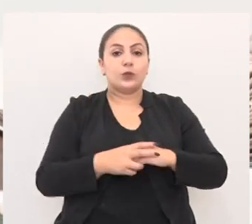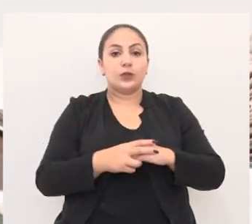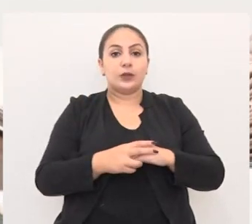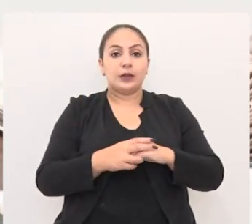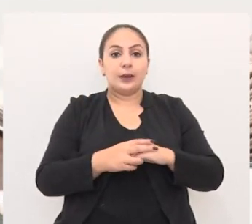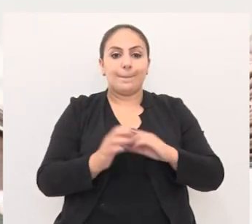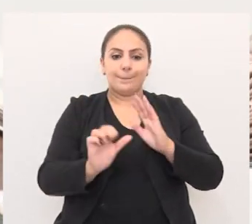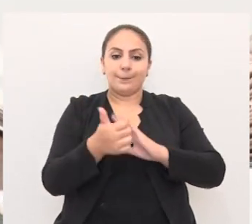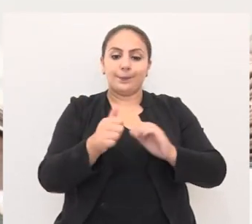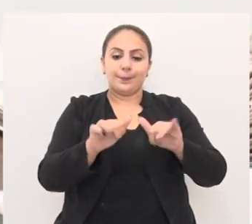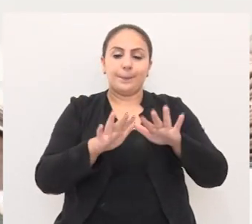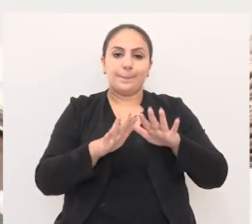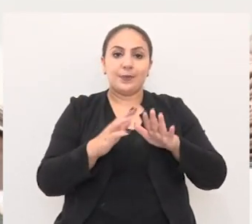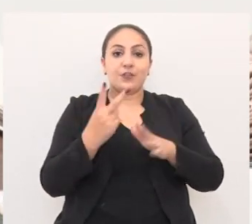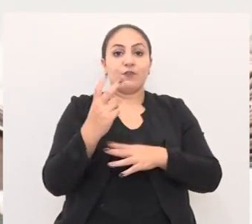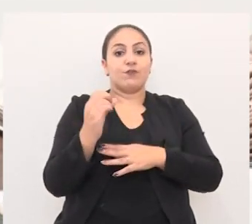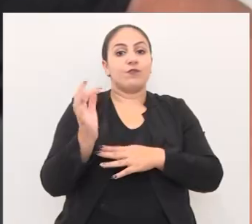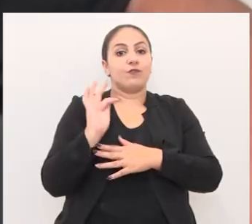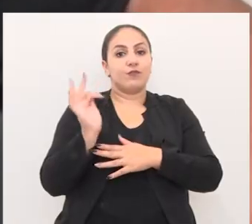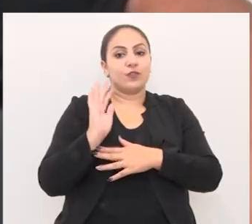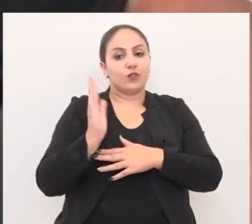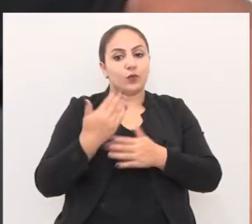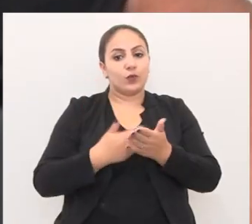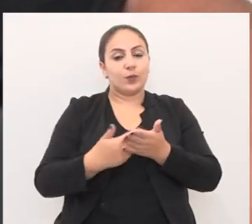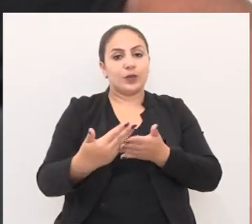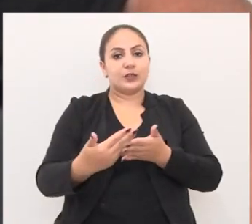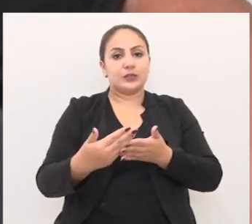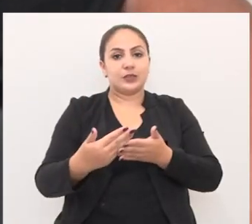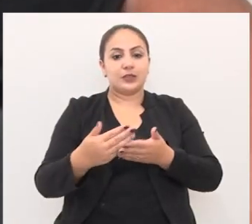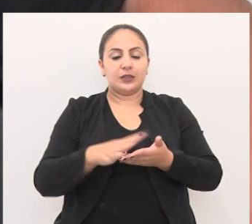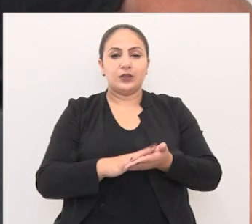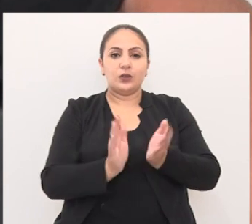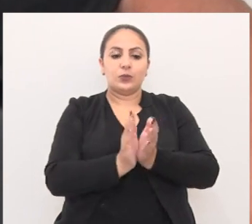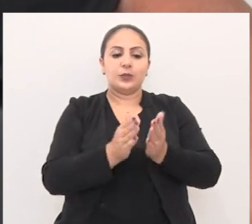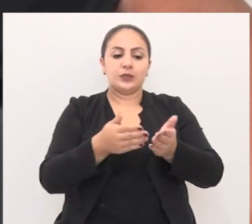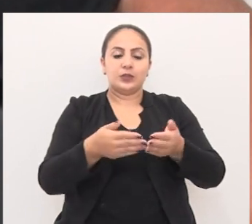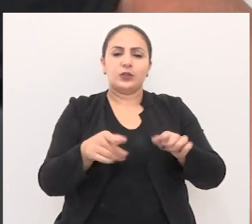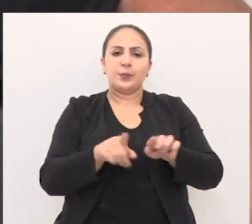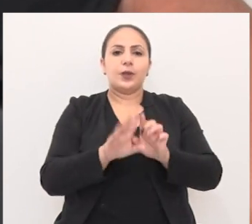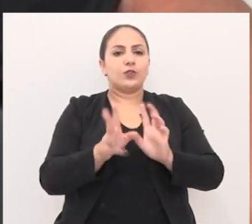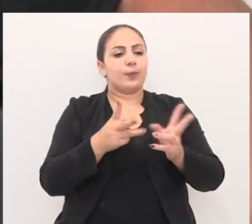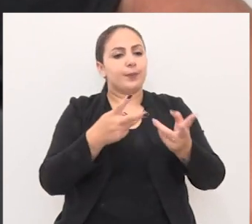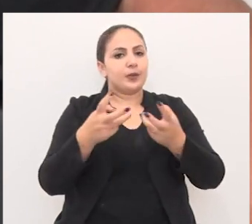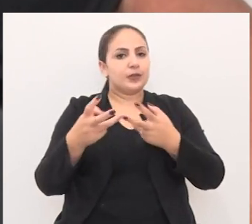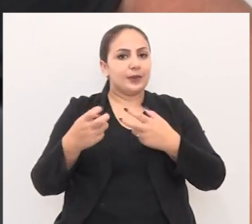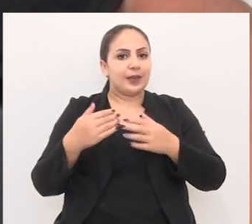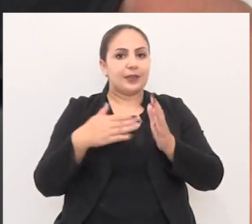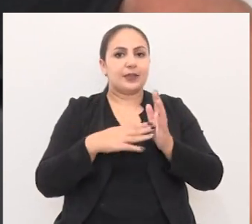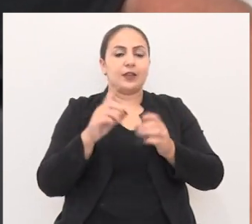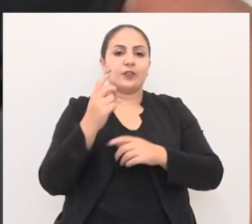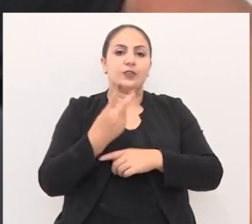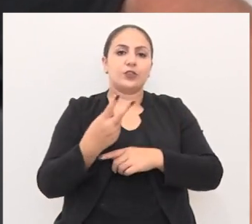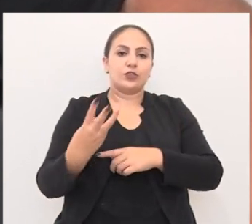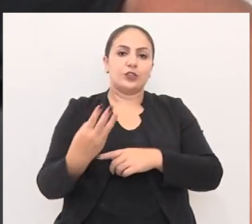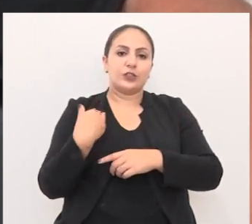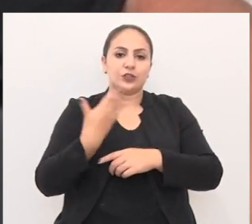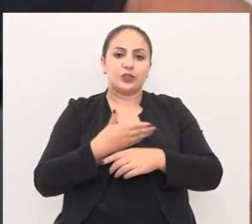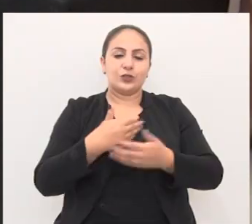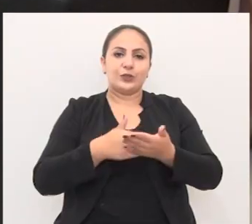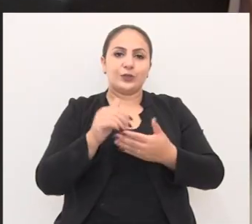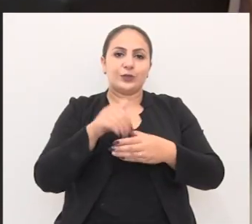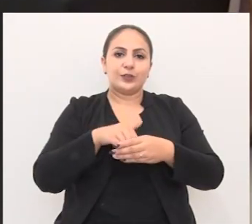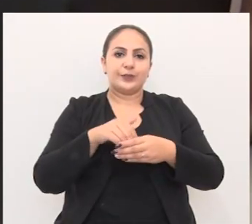20 de fevereiro, nós já colocamos em pauta, vai tramitar nas comissões e até dia 23 de abril colocaremos em